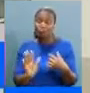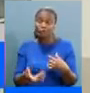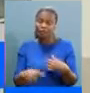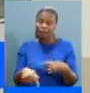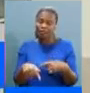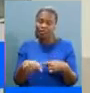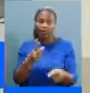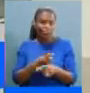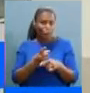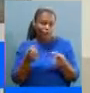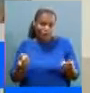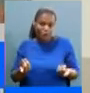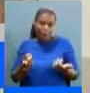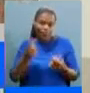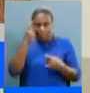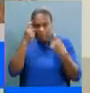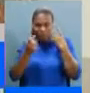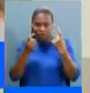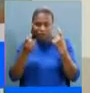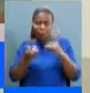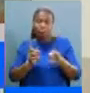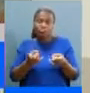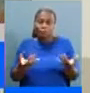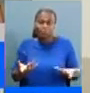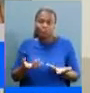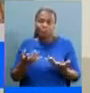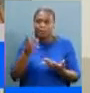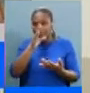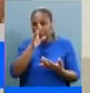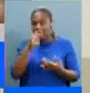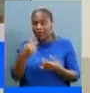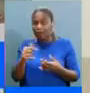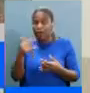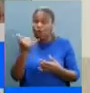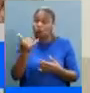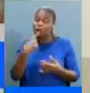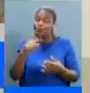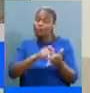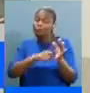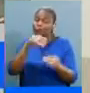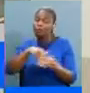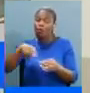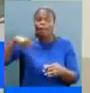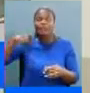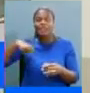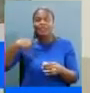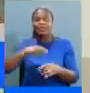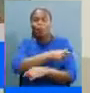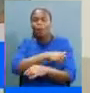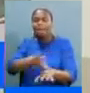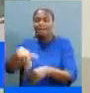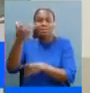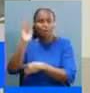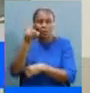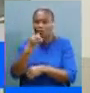e, portanto, pensou-se de que, se houvesse precisado de uma segunda volta, o próprio presidente do Parlamento